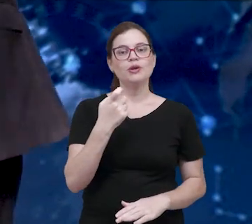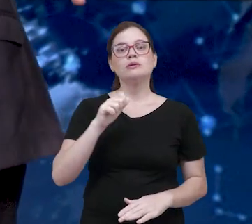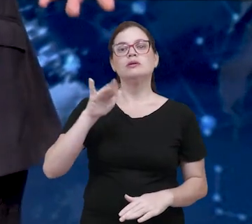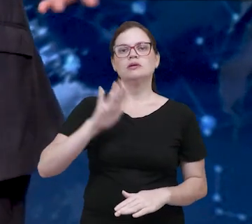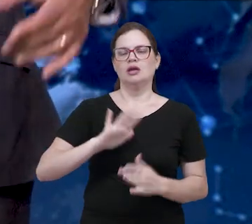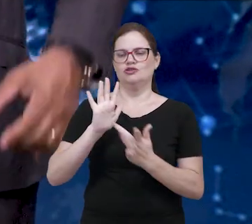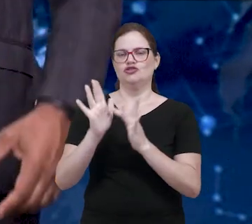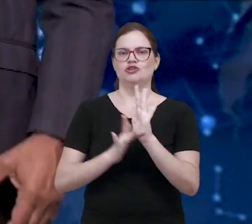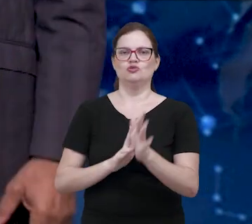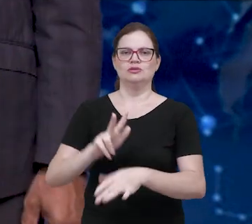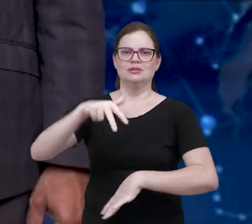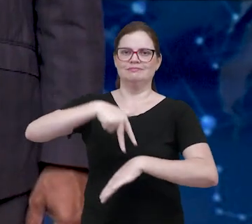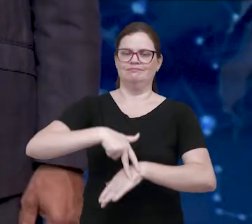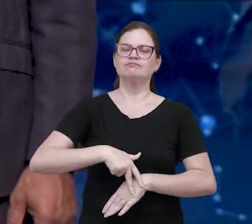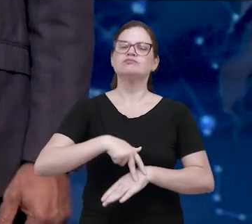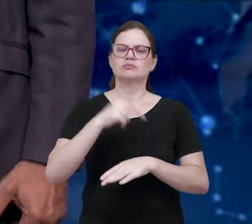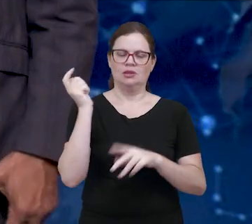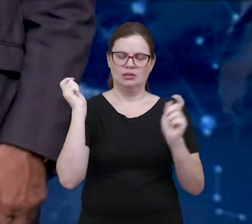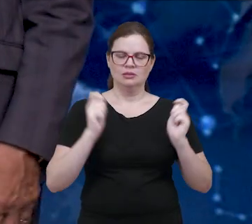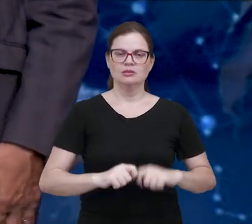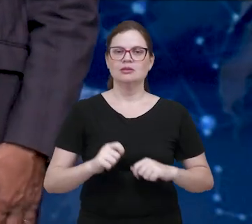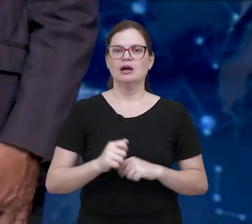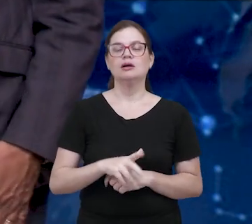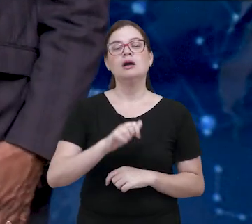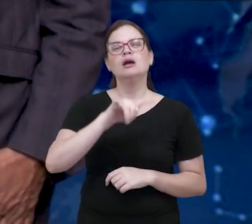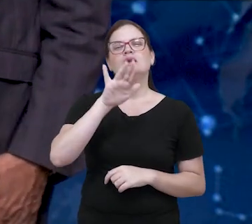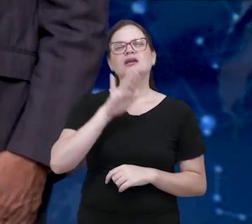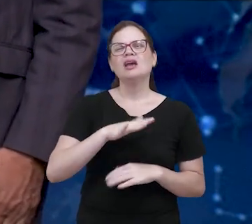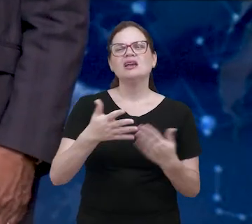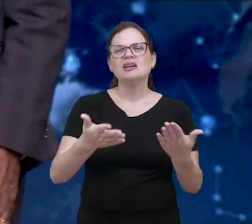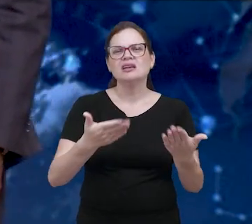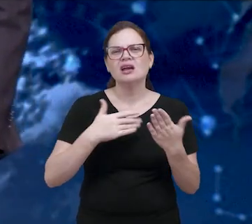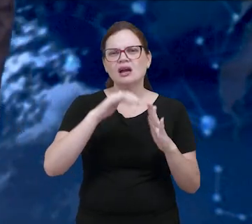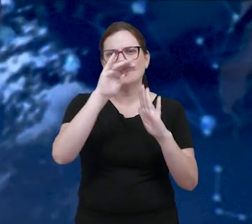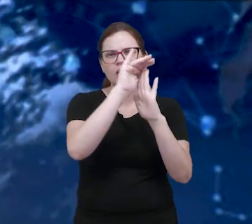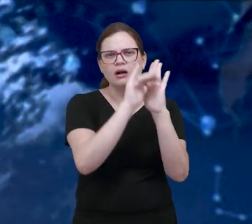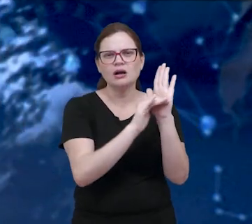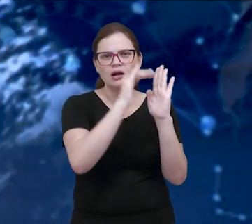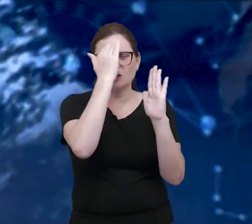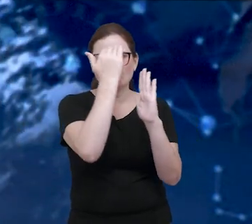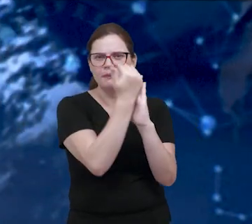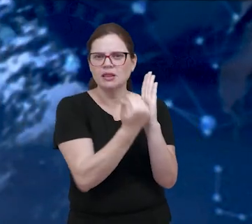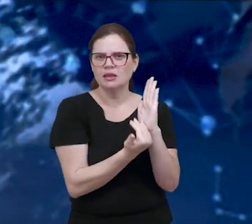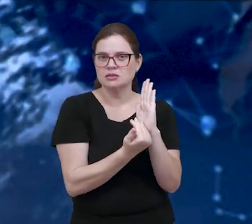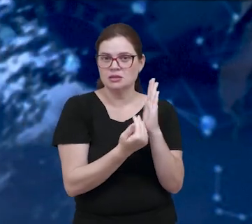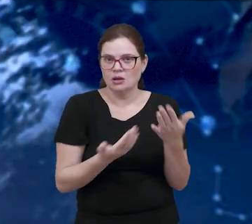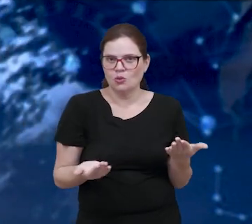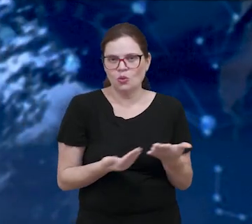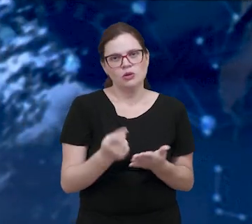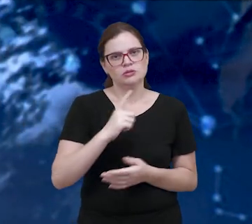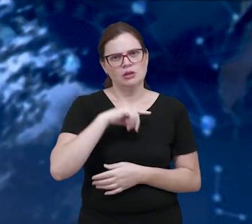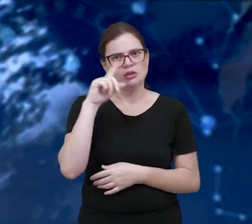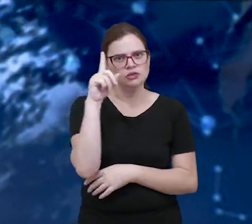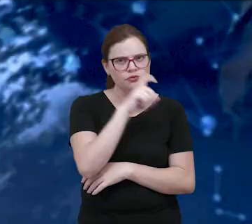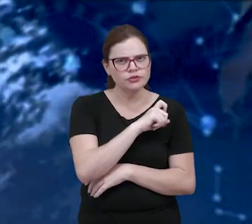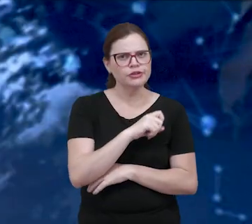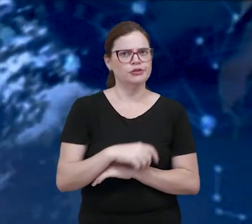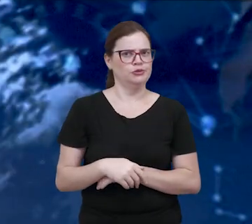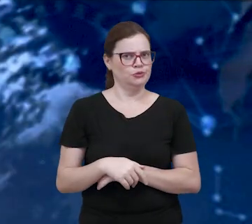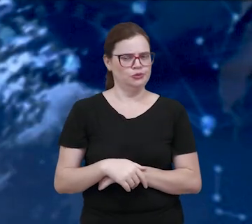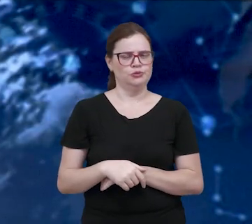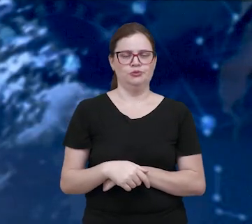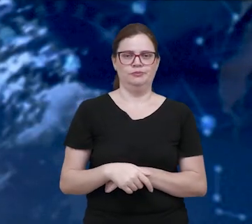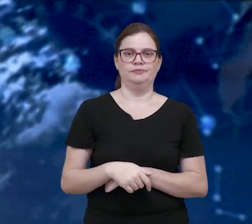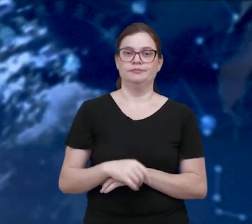porque ninguém conseguia guardar. Entendeu? Então, quem quer guardar a lei hoje, está numa dificuldade, viu? Então, Jesus, olha